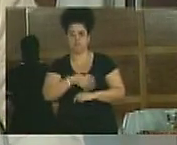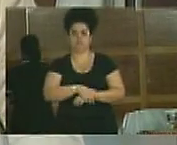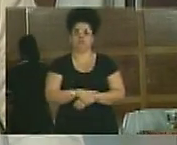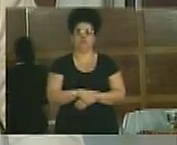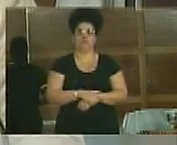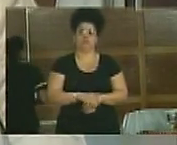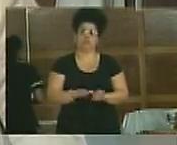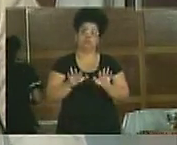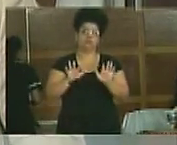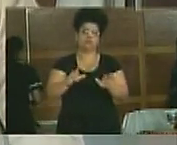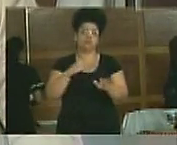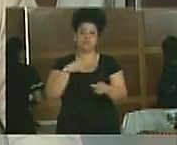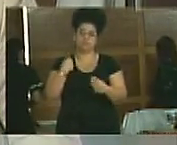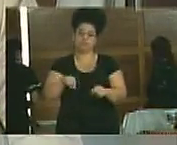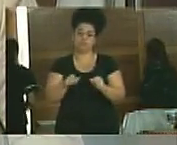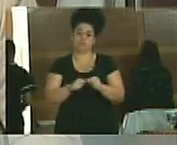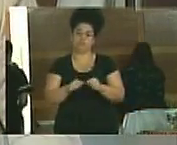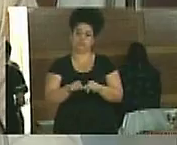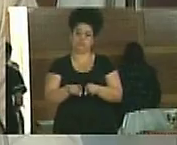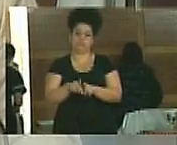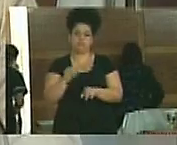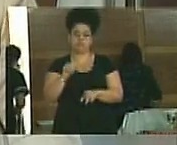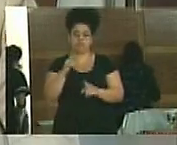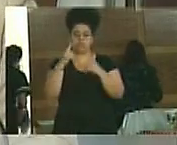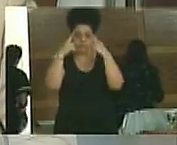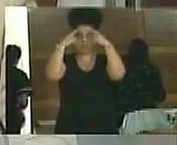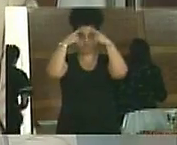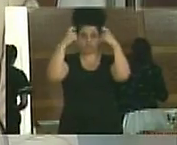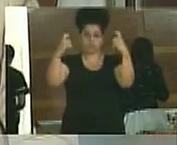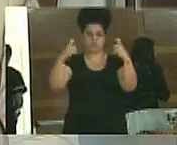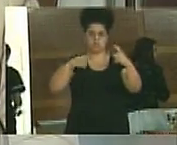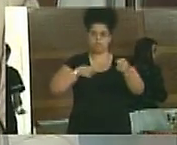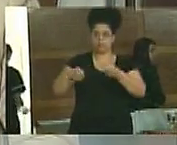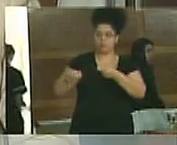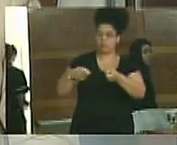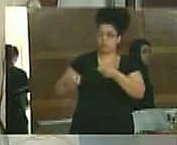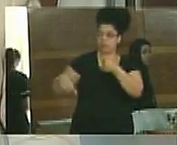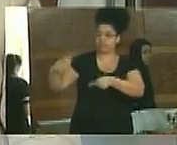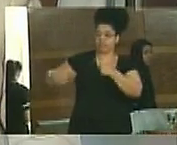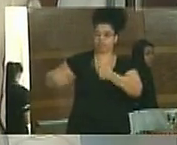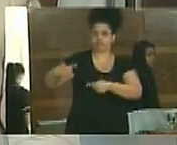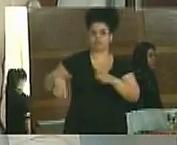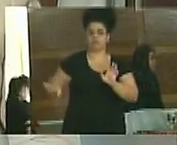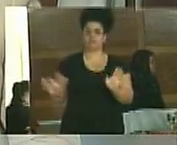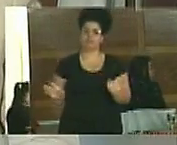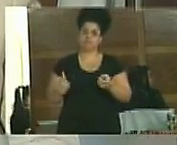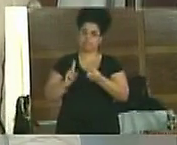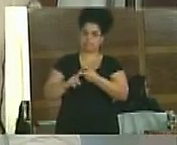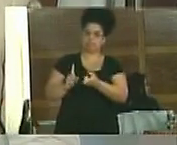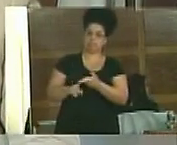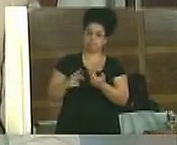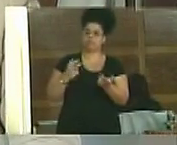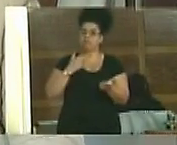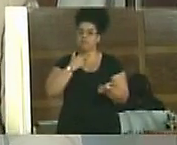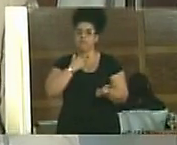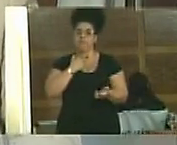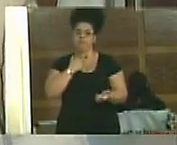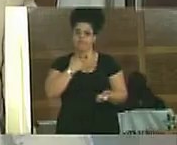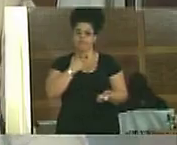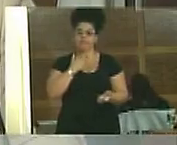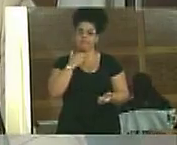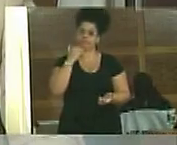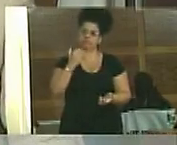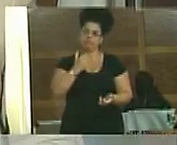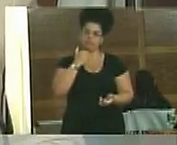que também a gente faça o nosso dever de casa. Que combater violência só com violência não vai adiantar. Vai ser violência por violência, violência por violência, violência por violência, e a